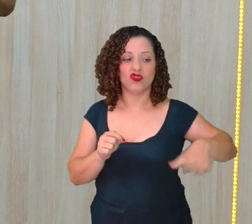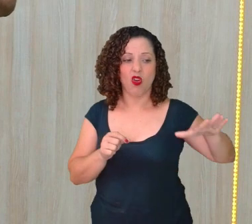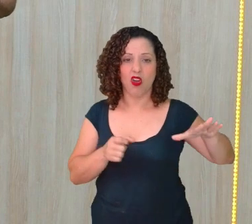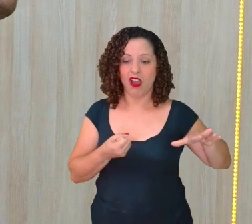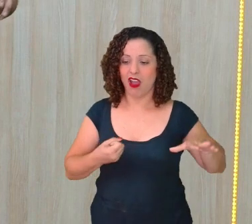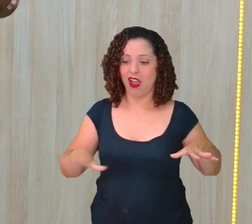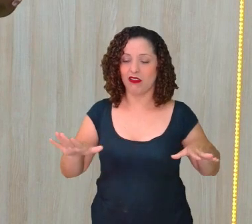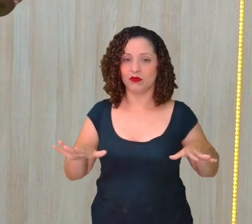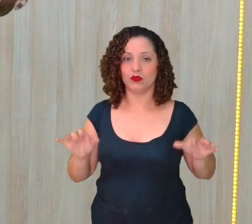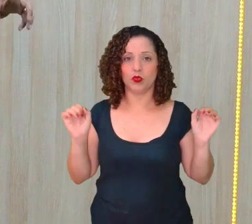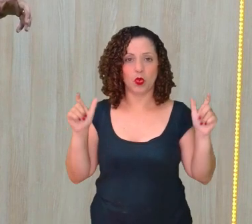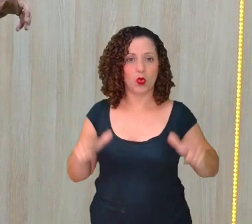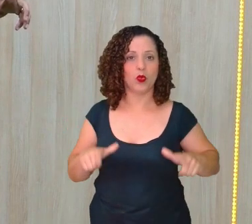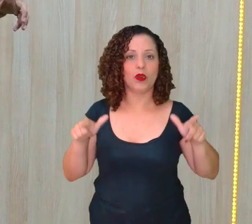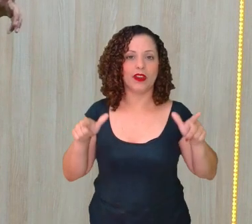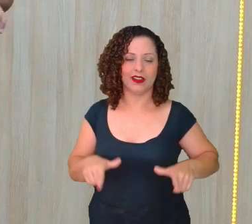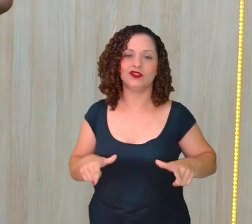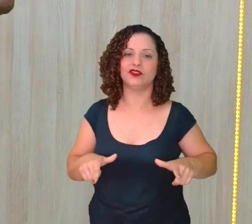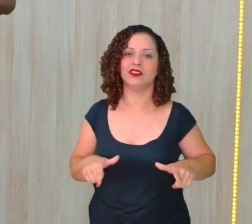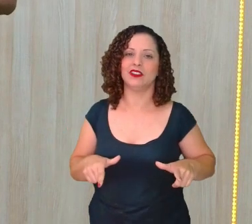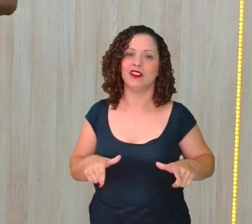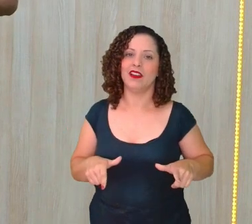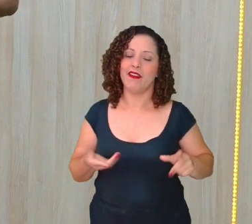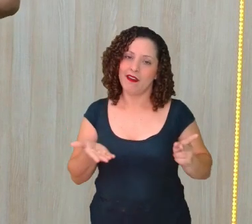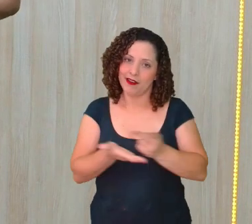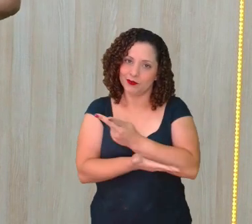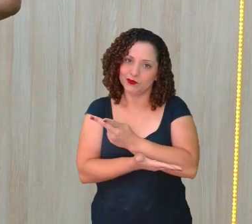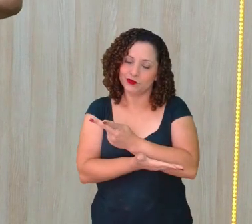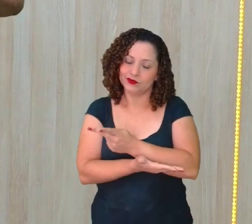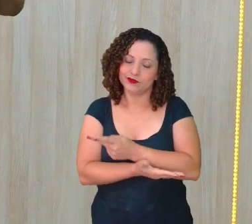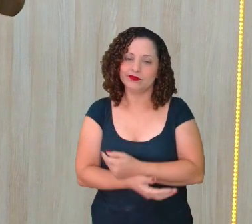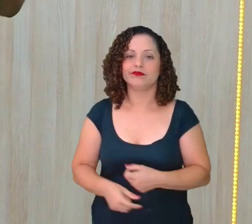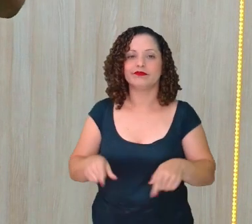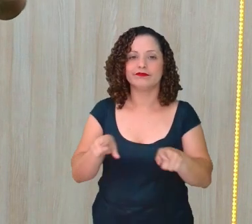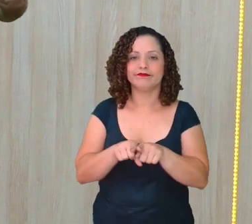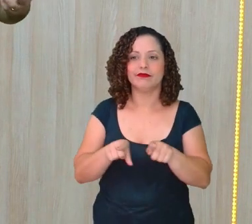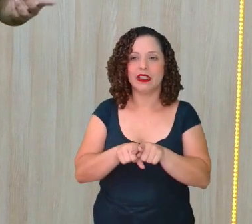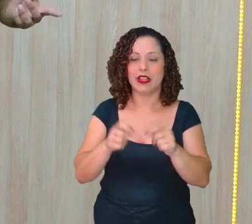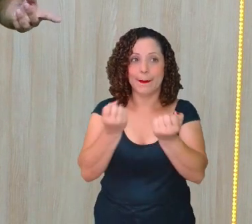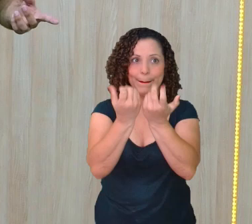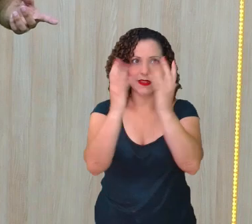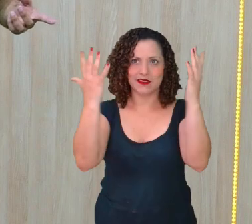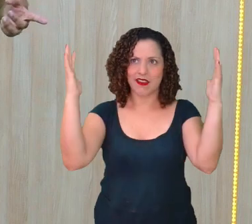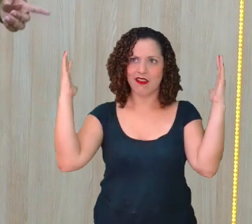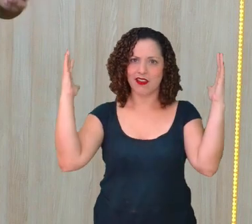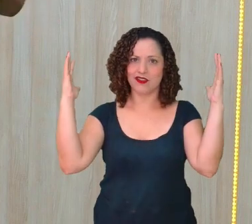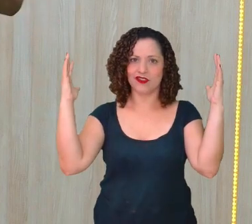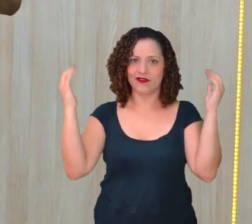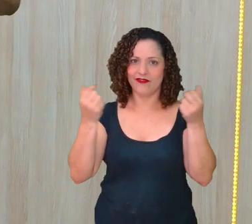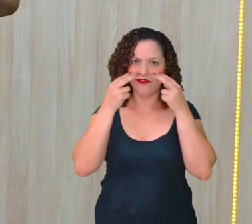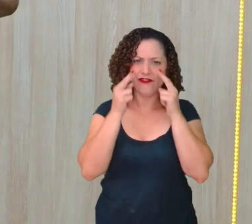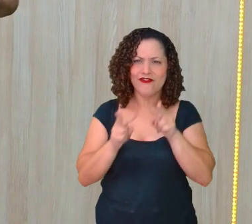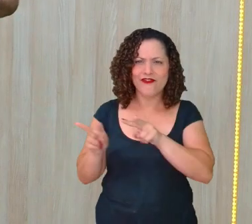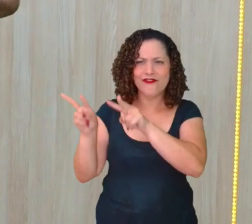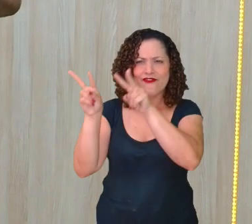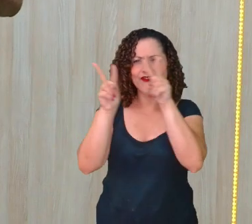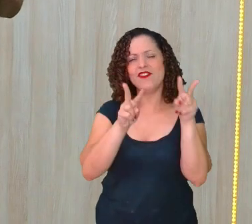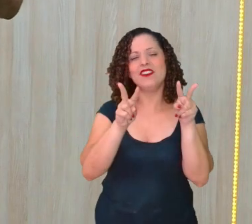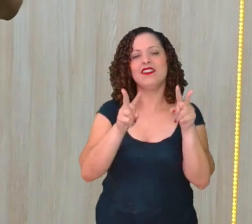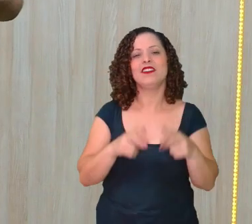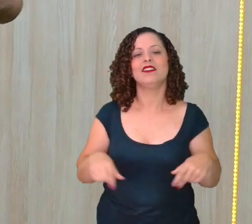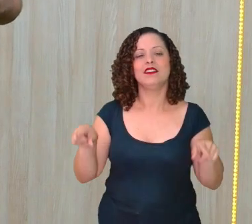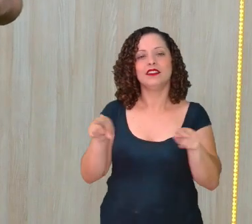não eram tão favoráveis, tanto na questão da paisagem que a gente vai visualizar, como também